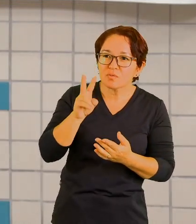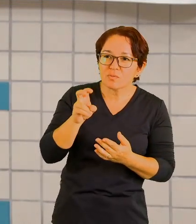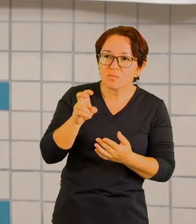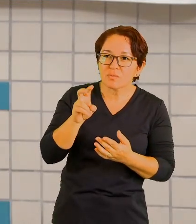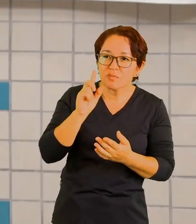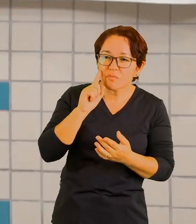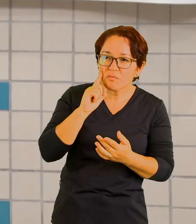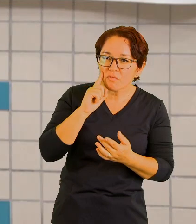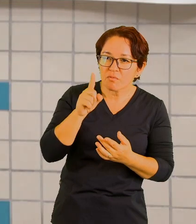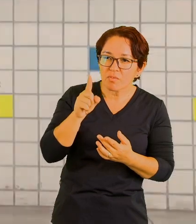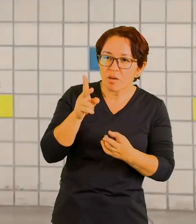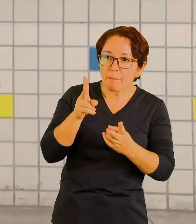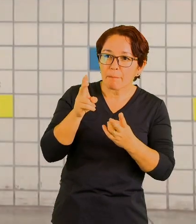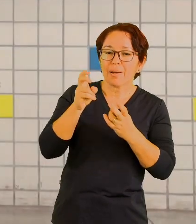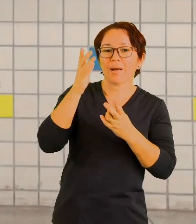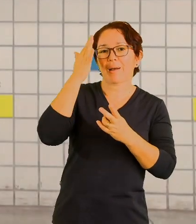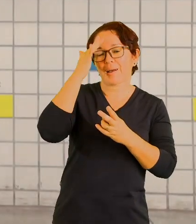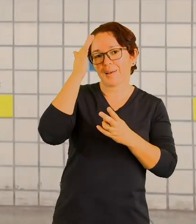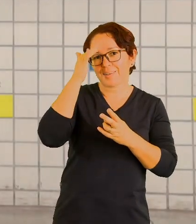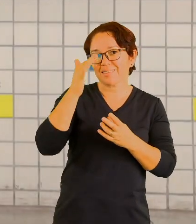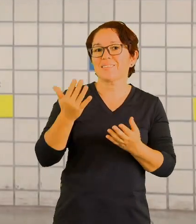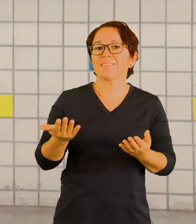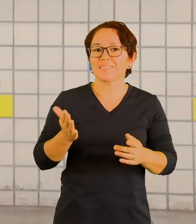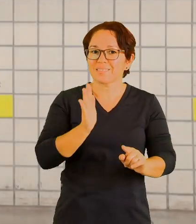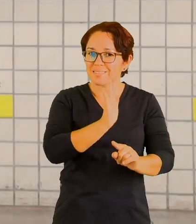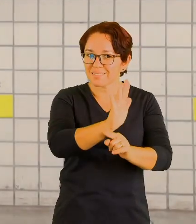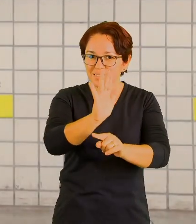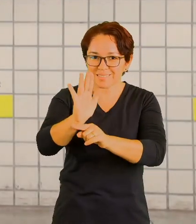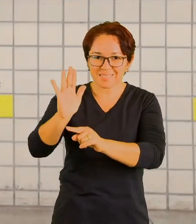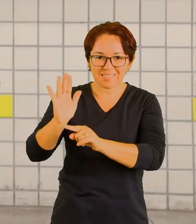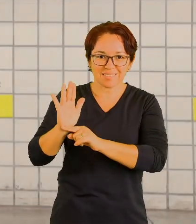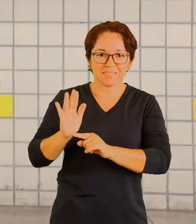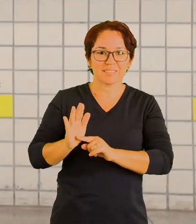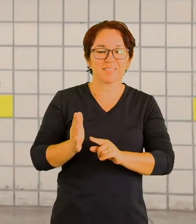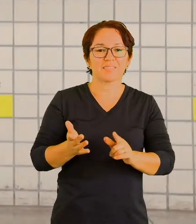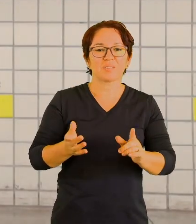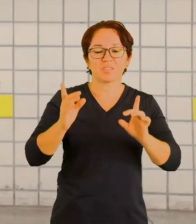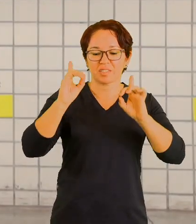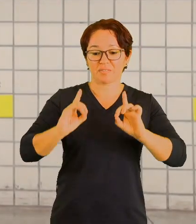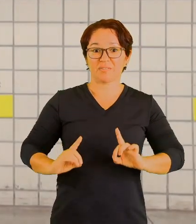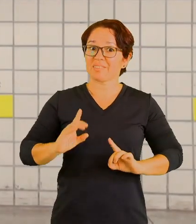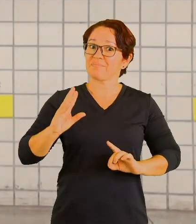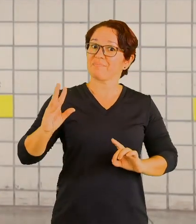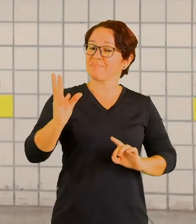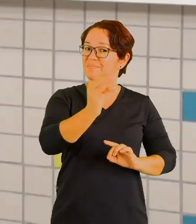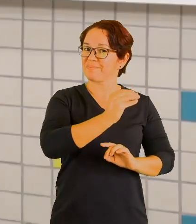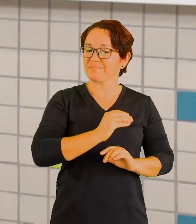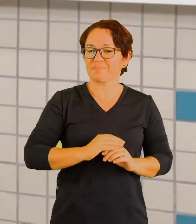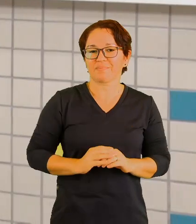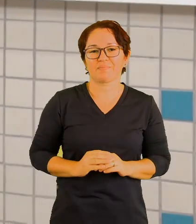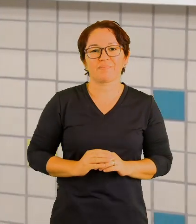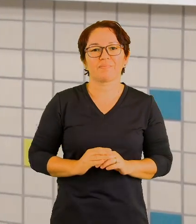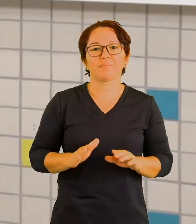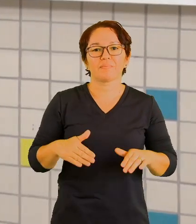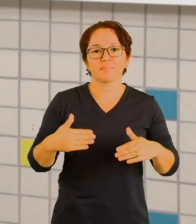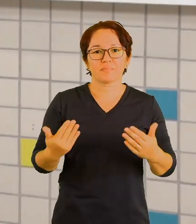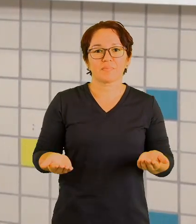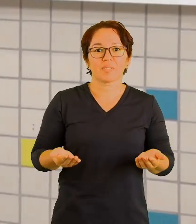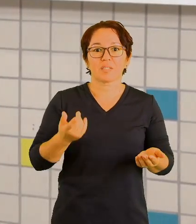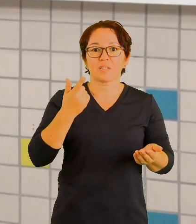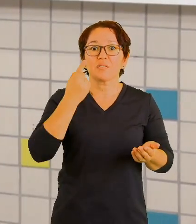têm deficiências, né? Então, vimos algumas características de textos